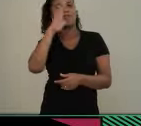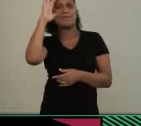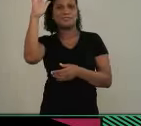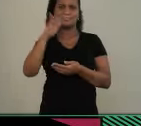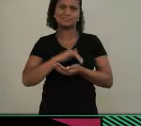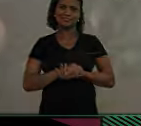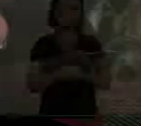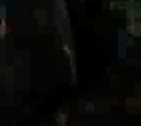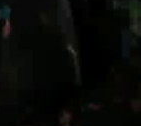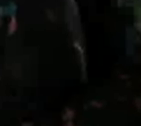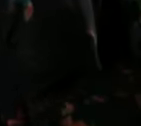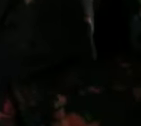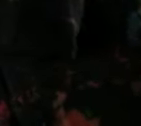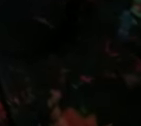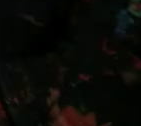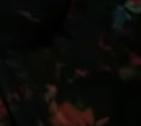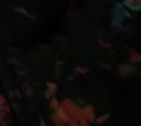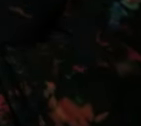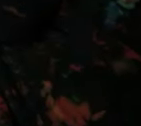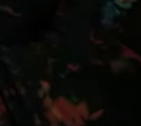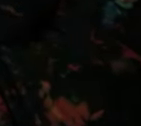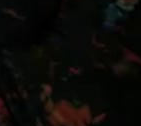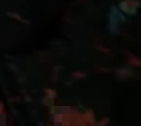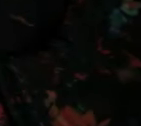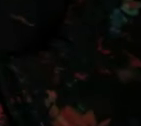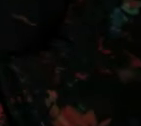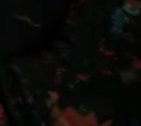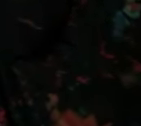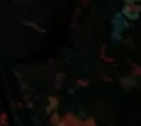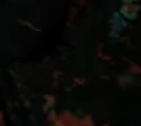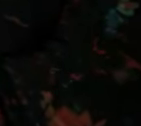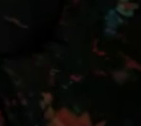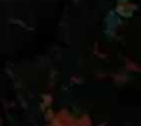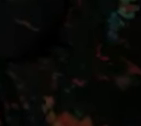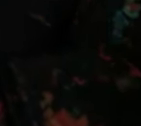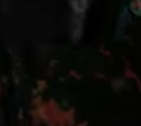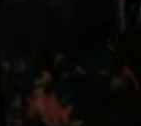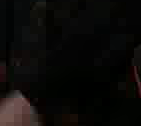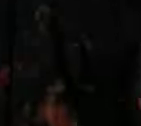se realizar. Ana May beija a filha Ana Amália na testa.